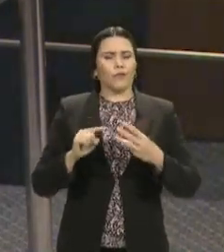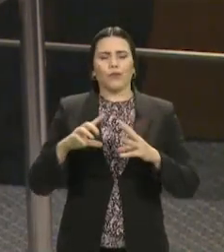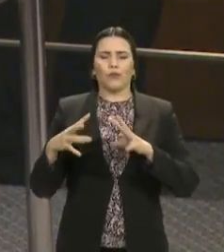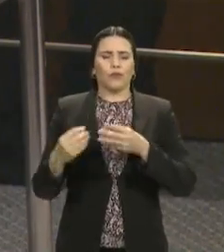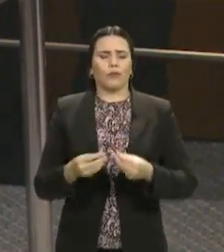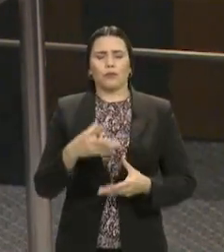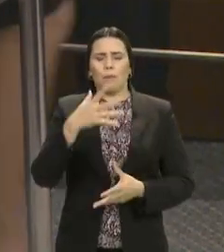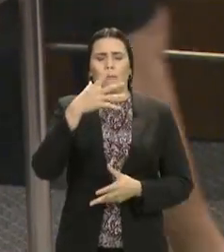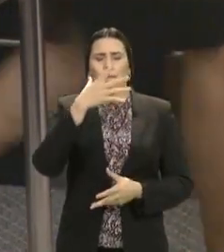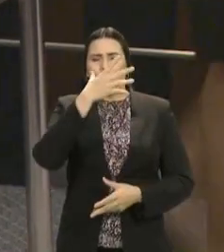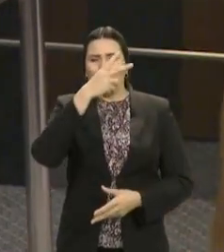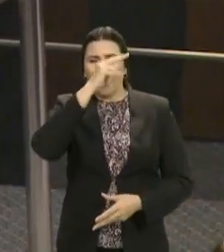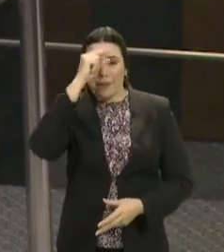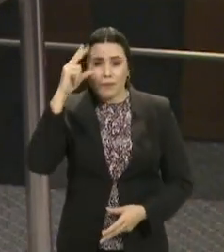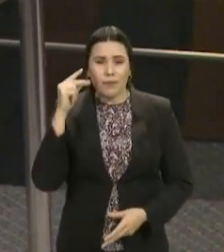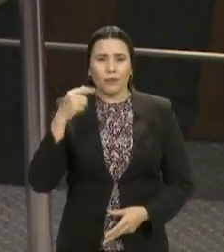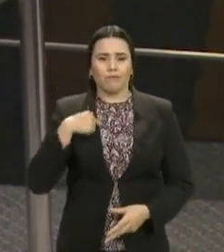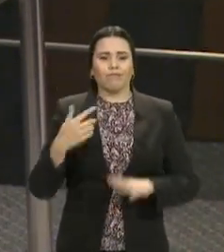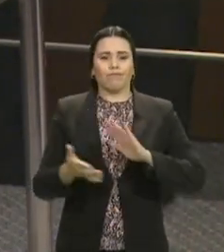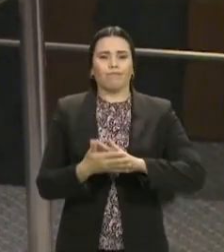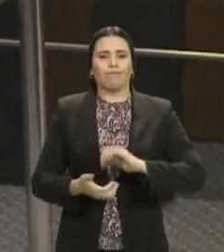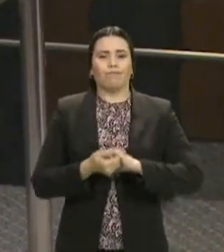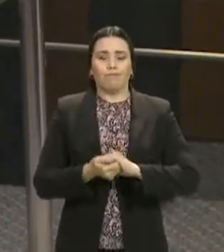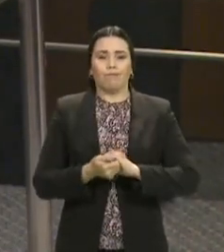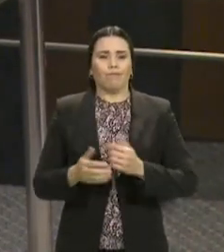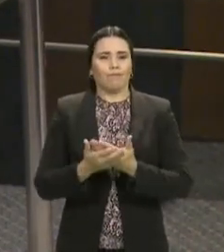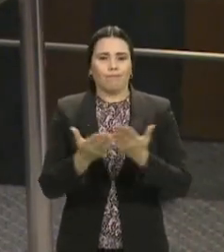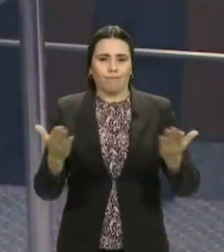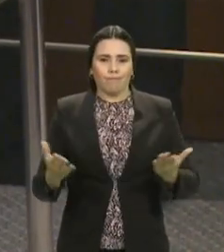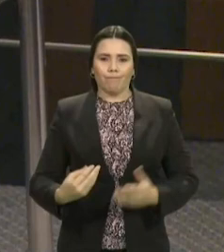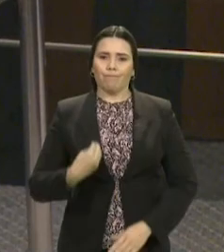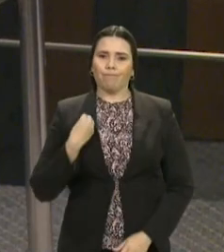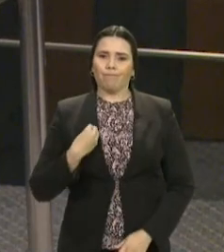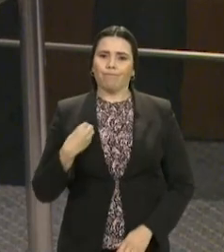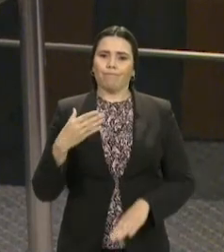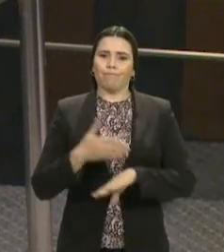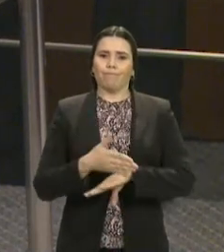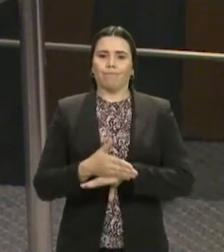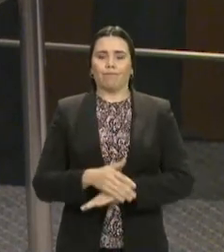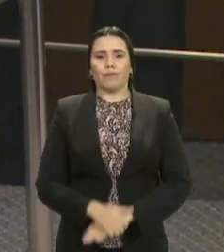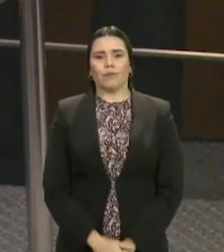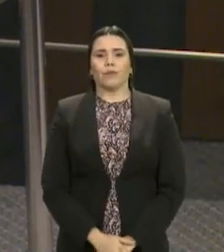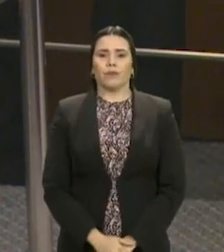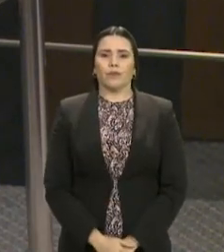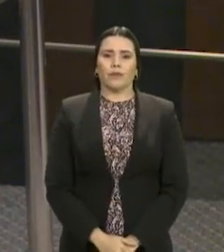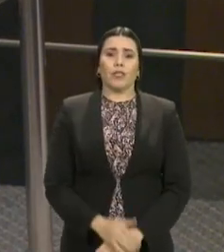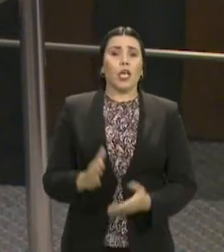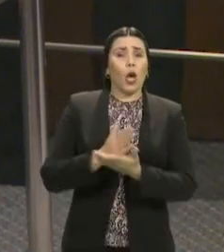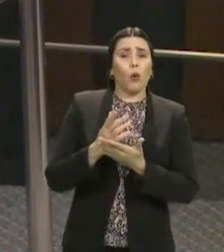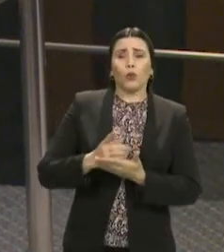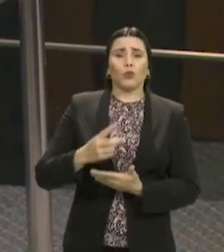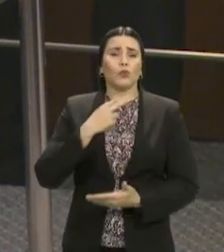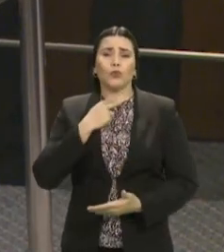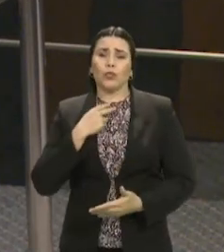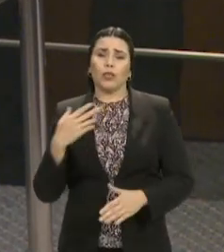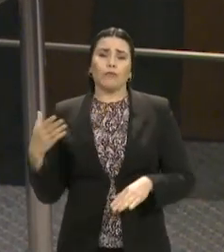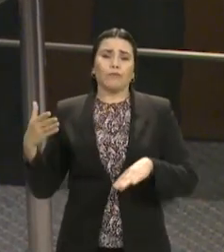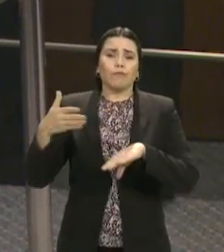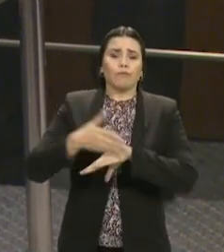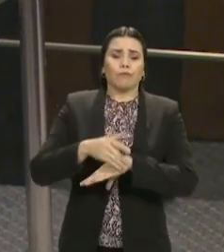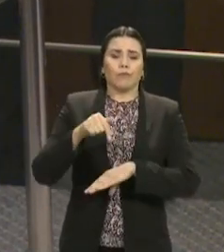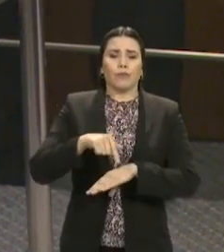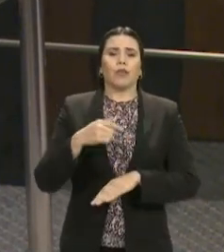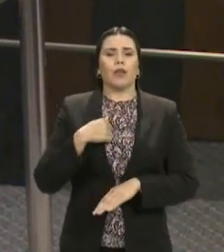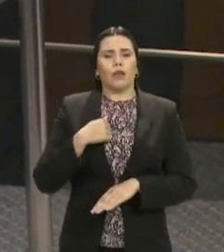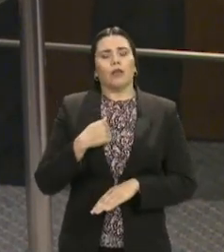os prefeitos que estão aqui e aqueles também que não estão nessa casa. Quero dizer que a nossa porta, a porta